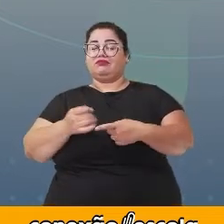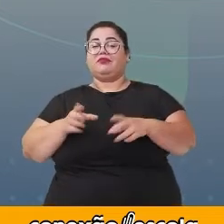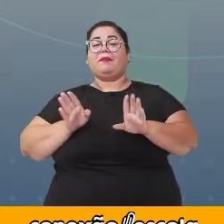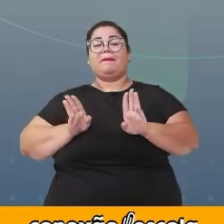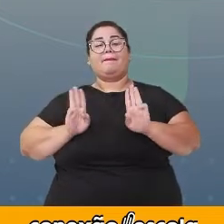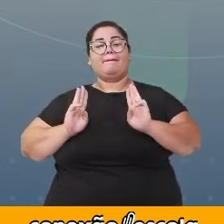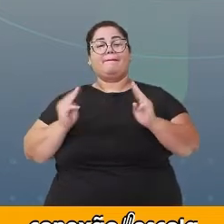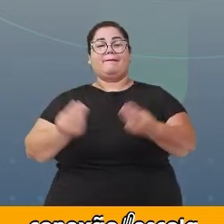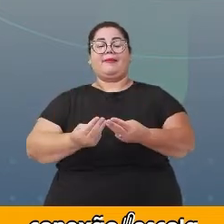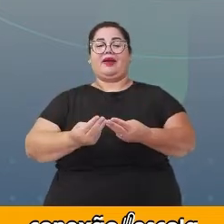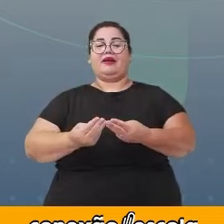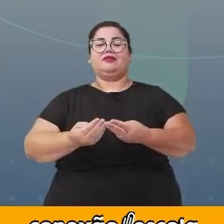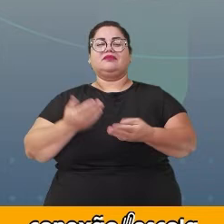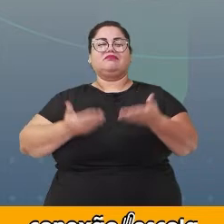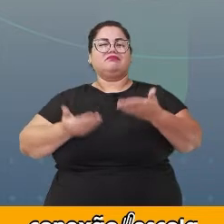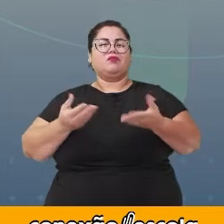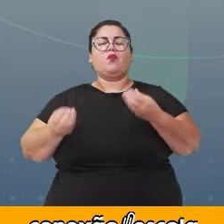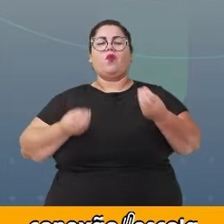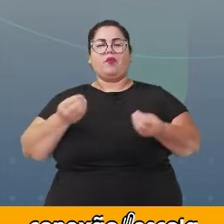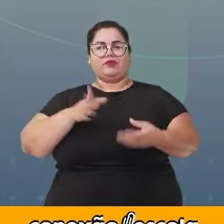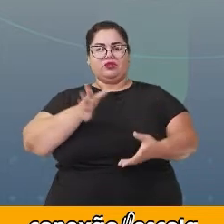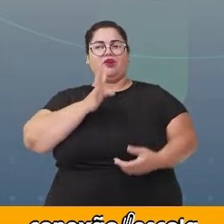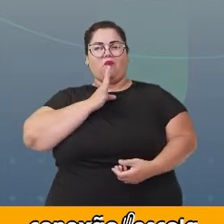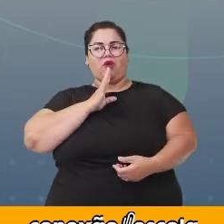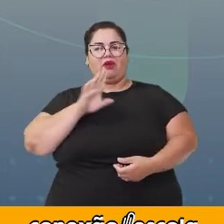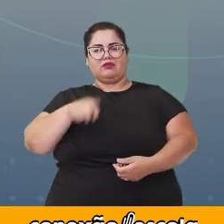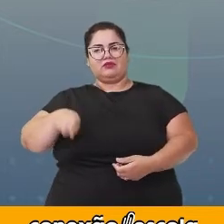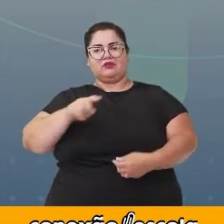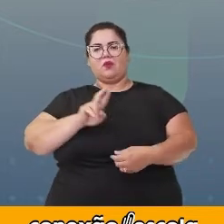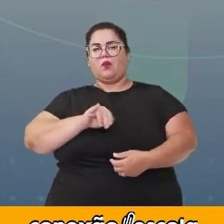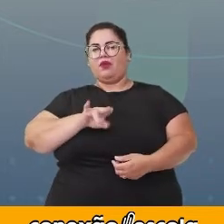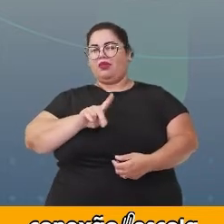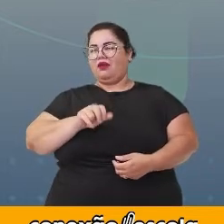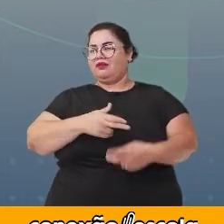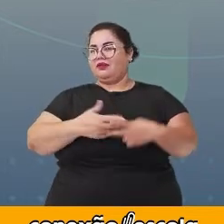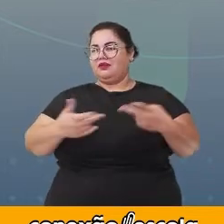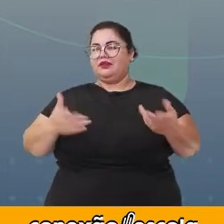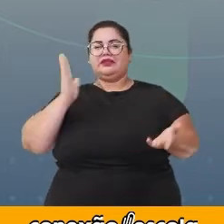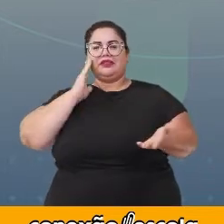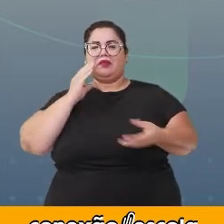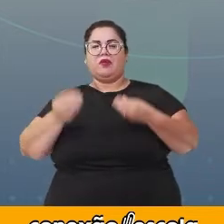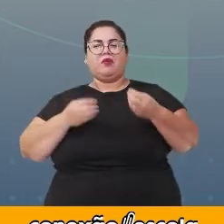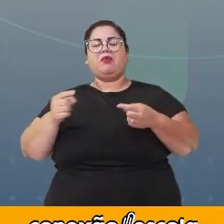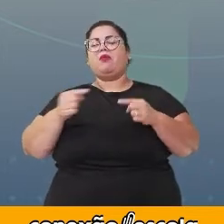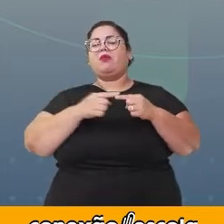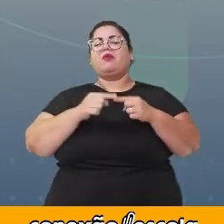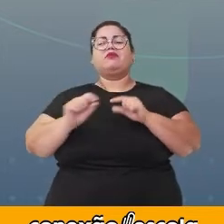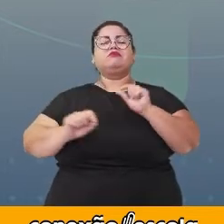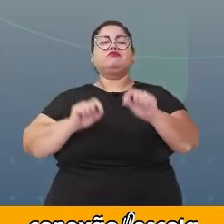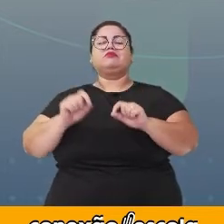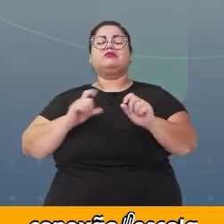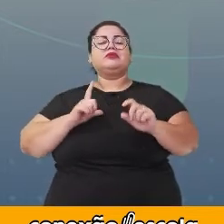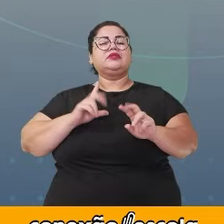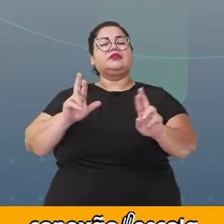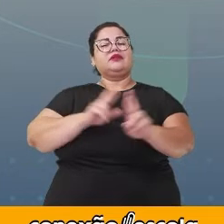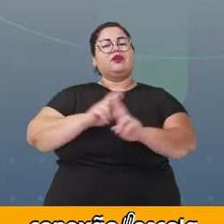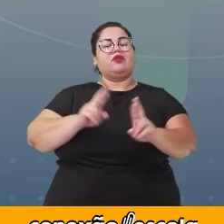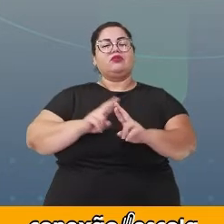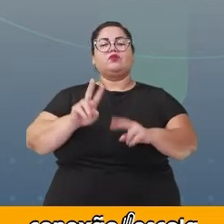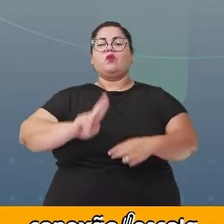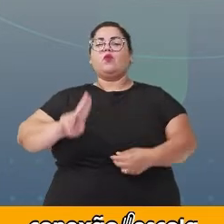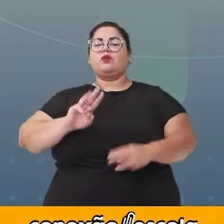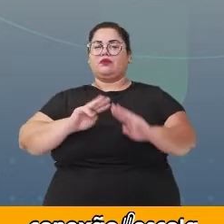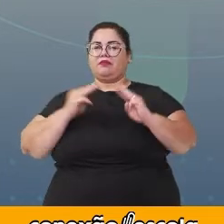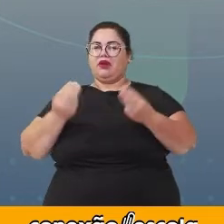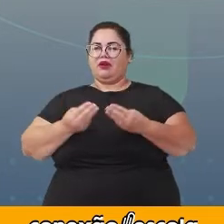de massa. Você sabe, já conhece essas unidades? Sabe do que tem a ver, o que está relacionado com